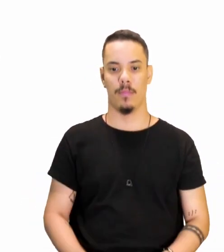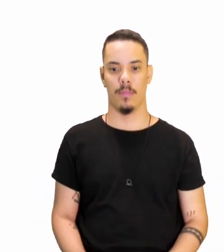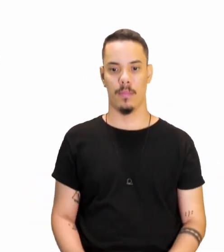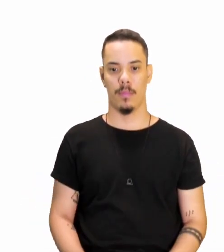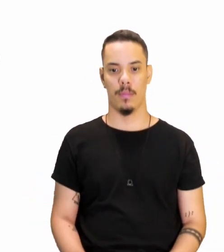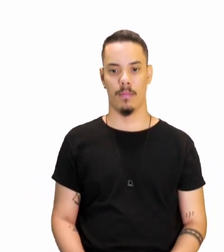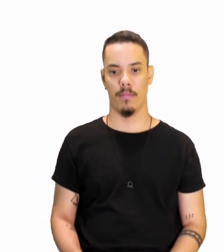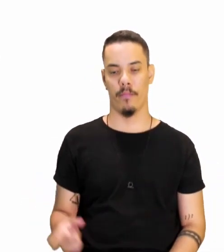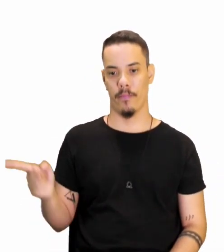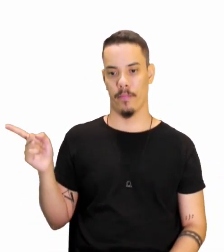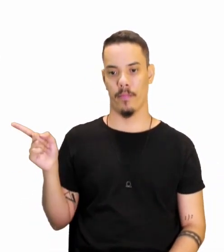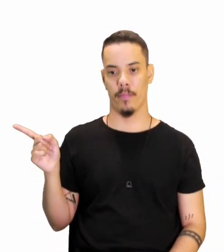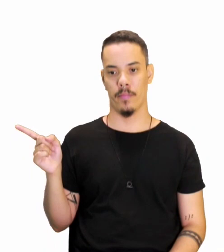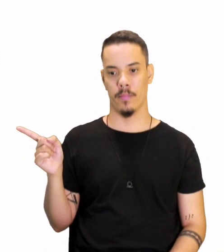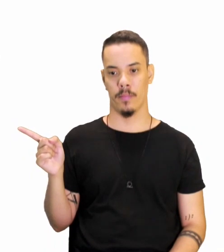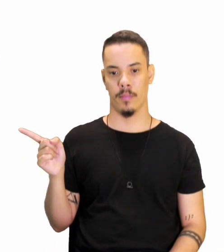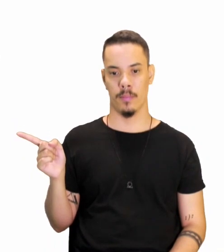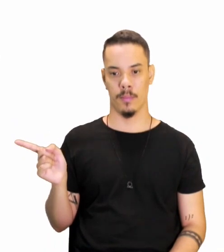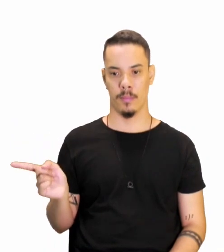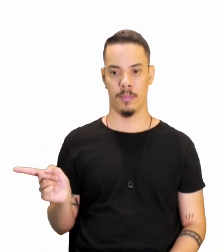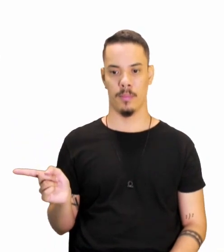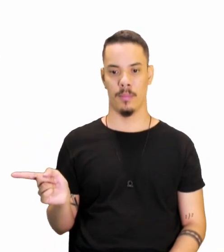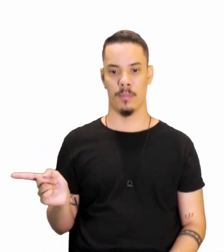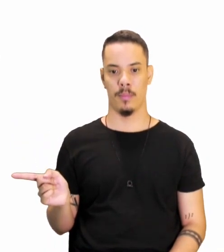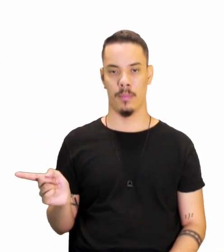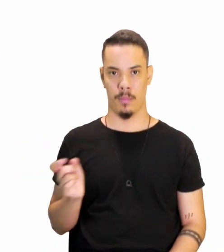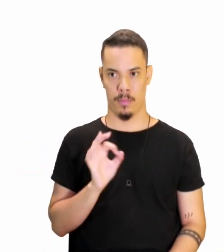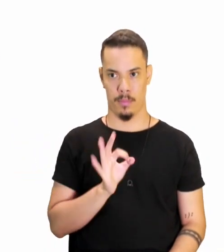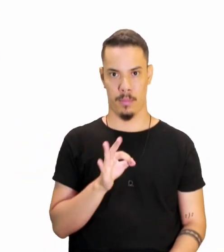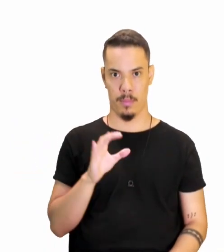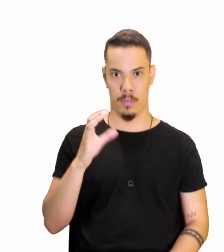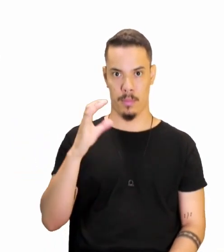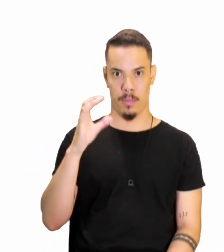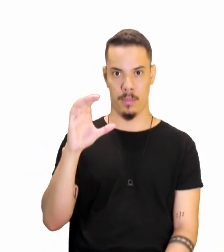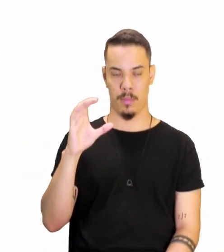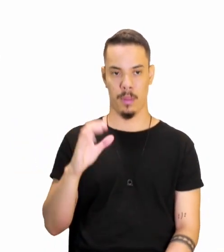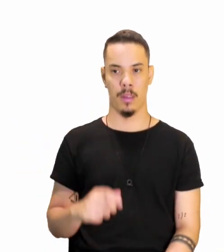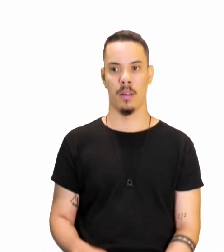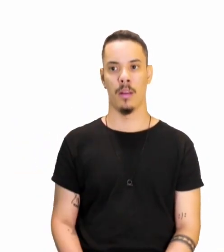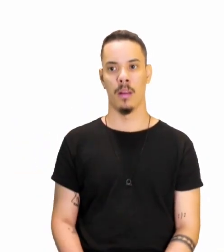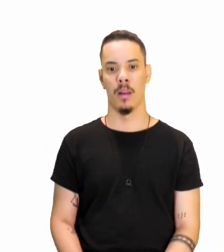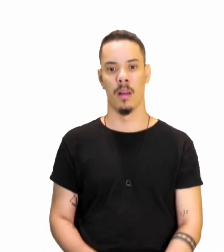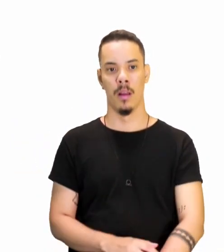agora, como se escreve moça? Ó, com cedilha.